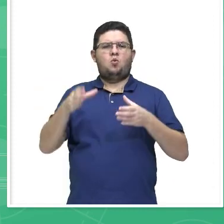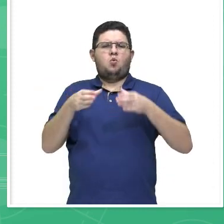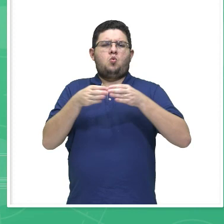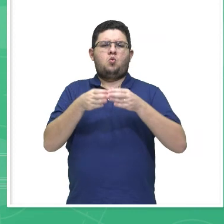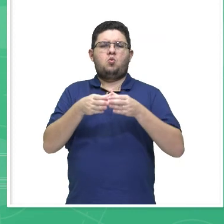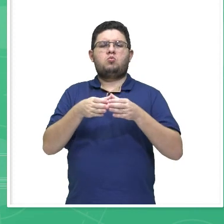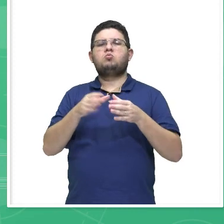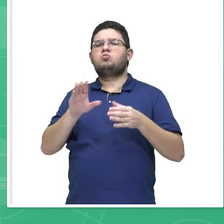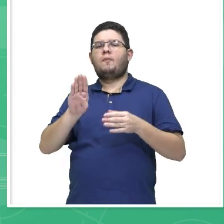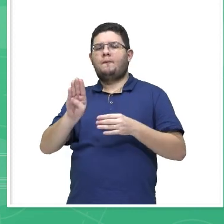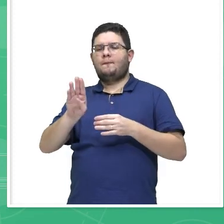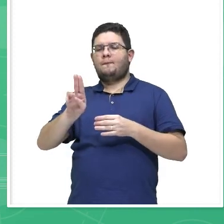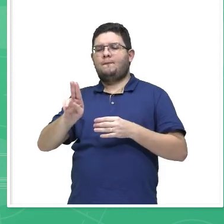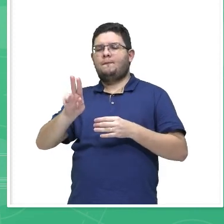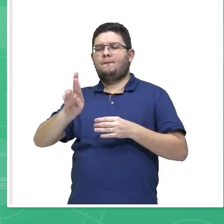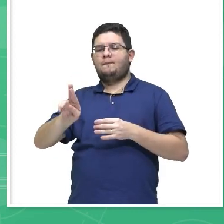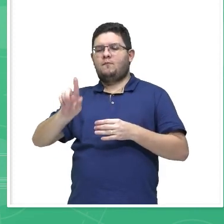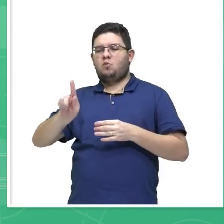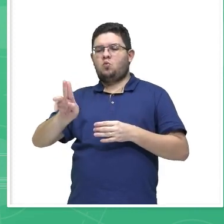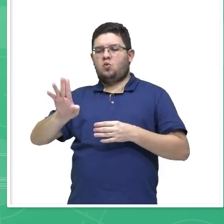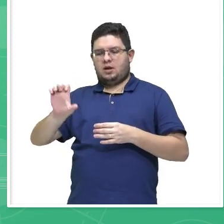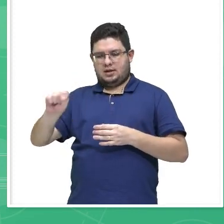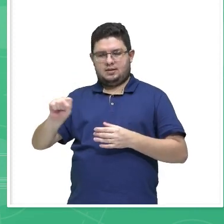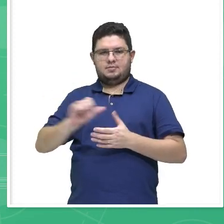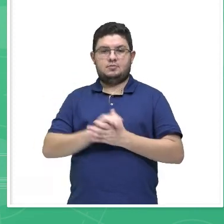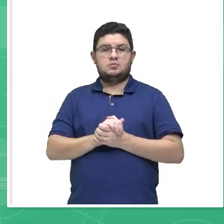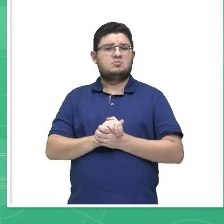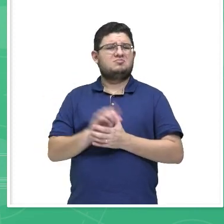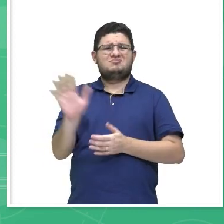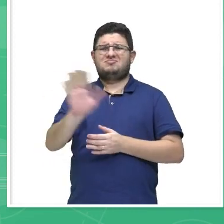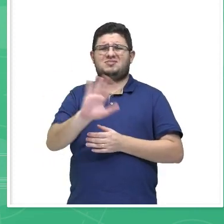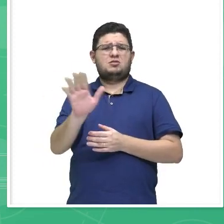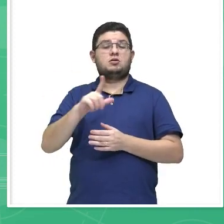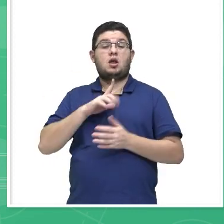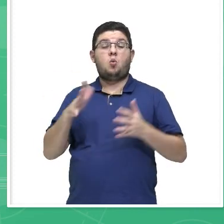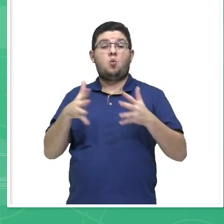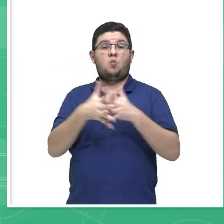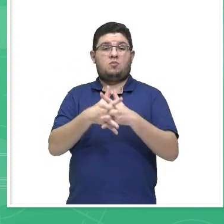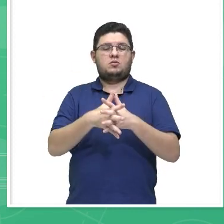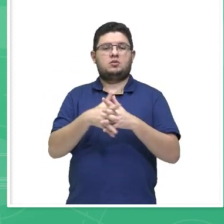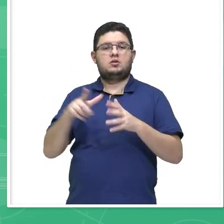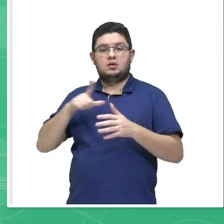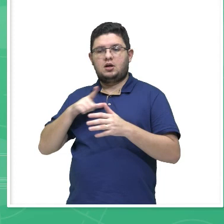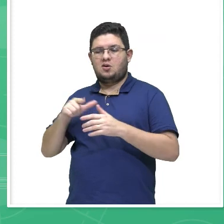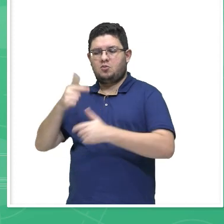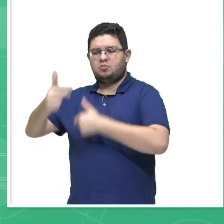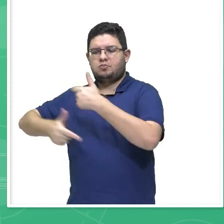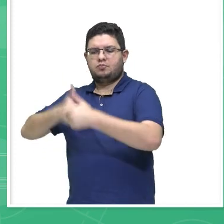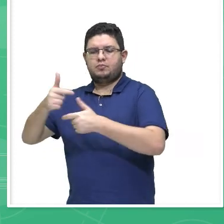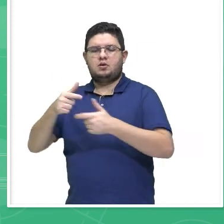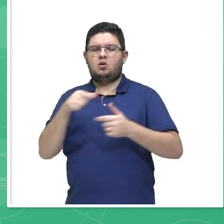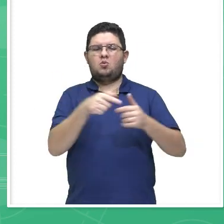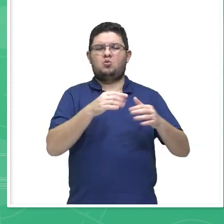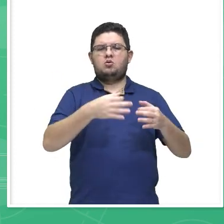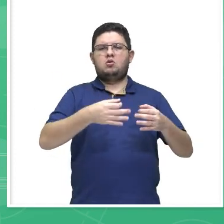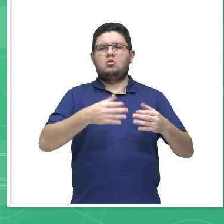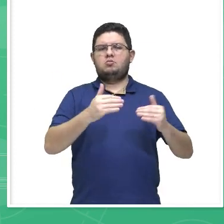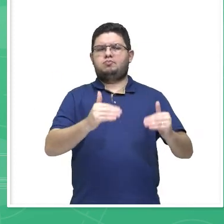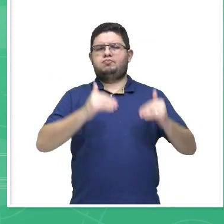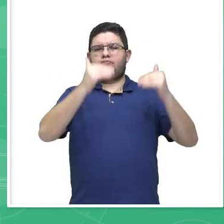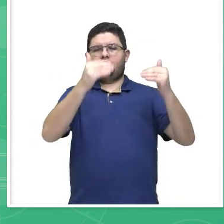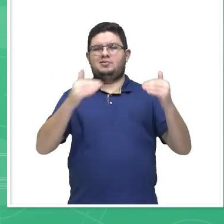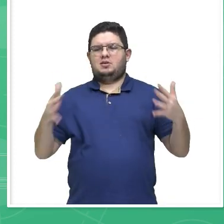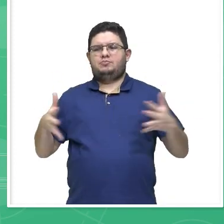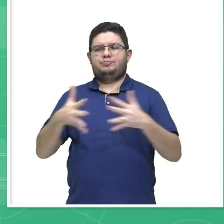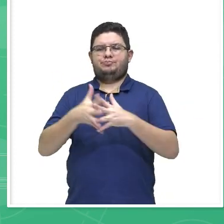vê um conflito entre as classes sociais, burguesia e proletariado, que são trabalhadores. Letra